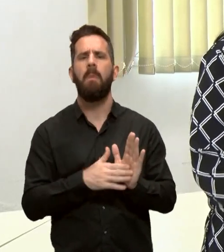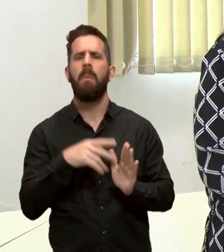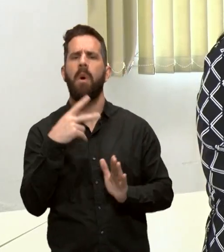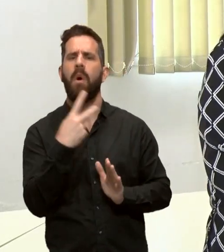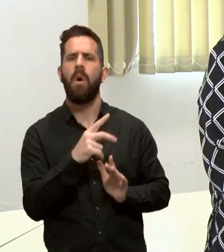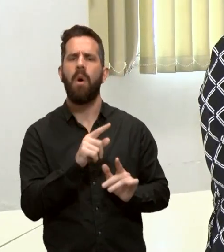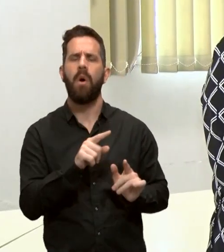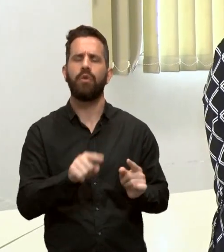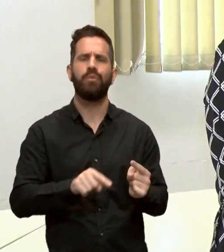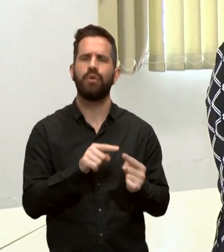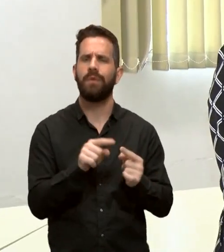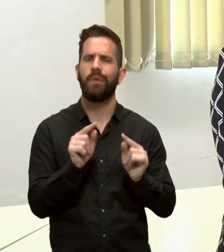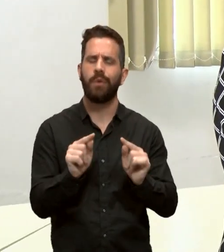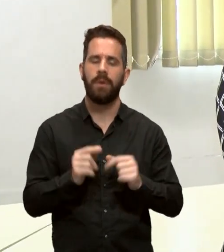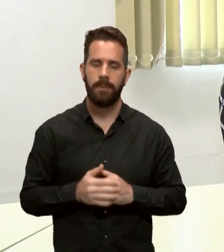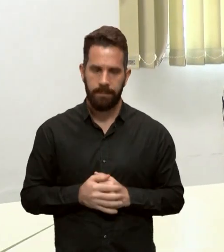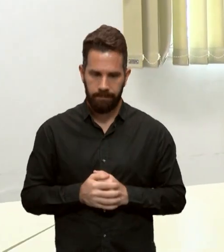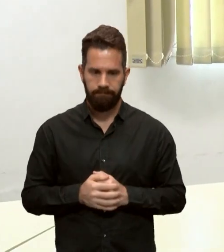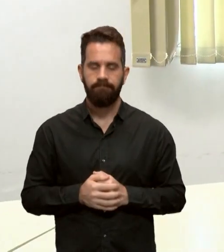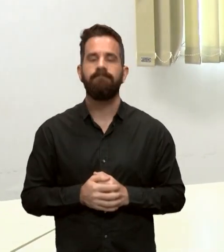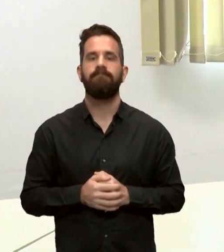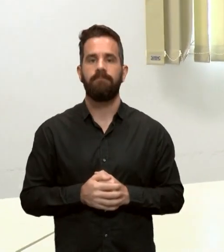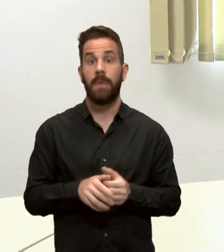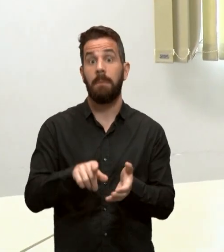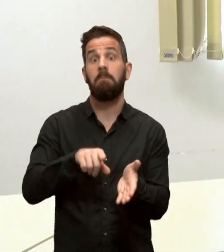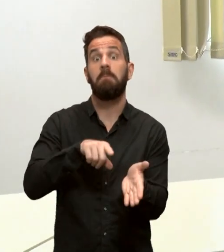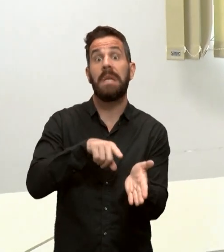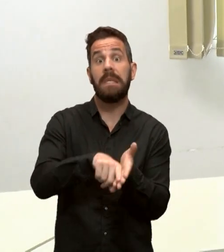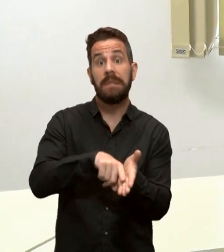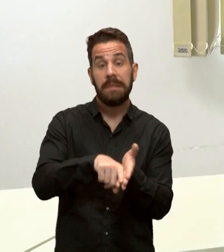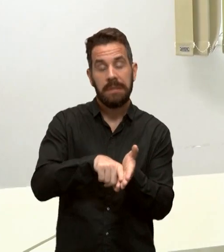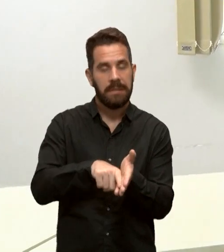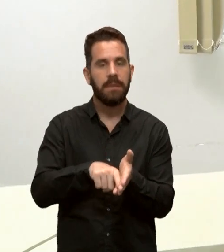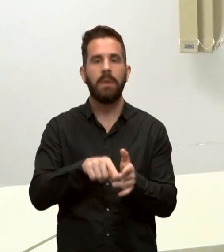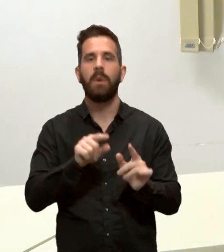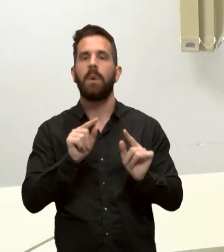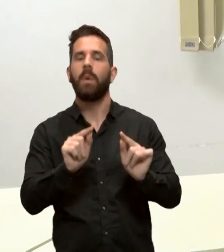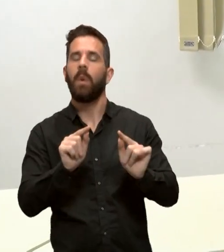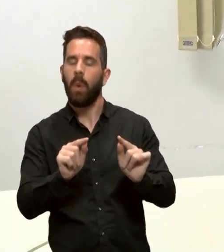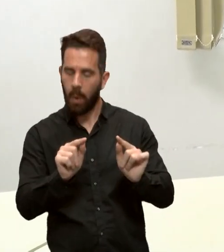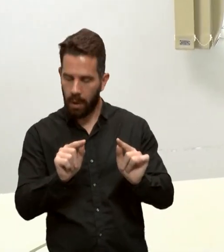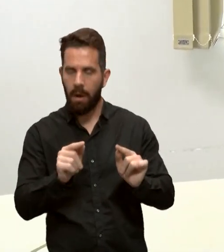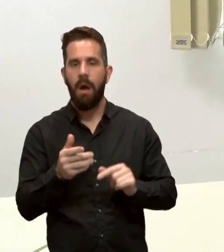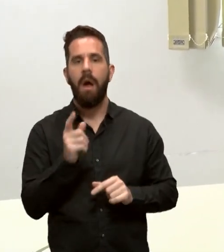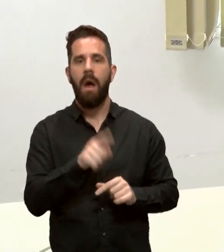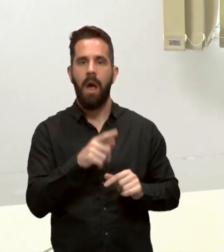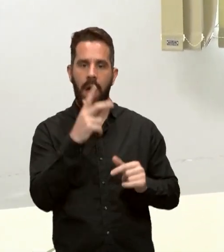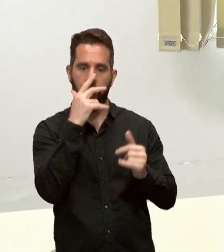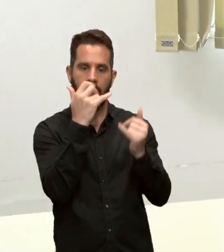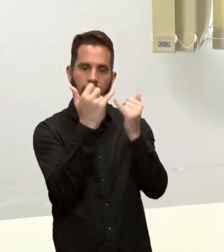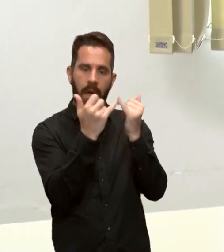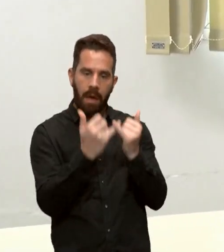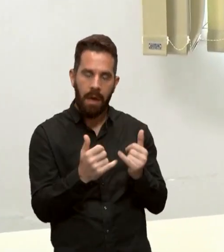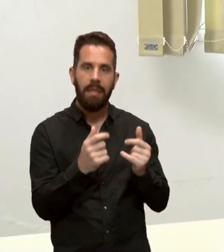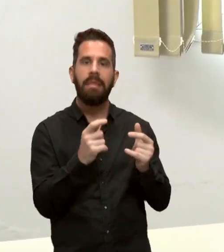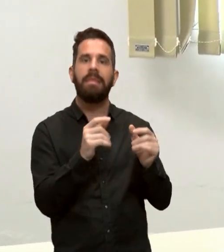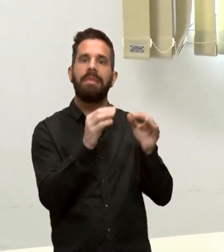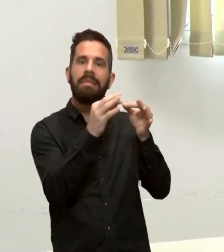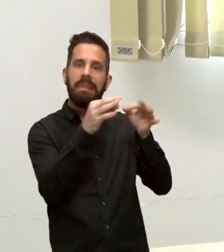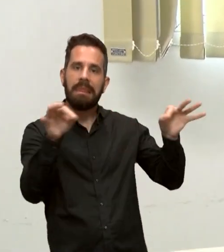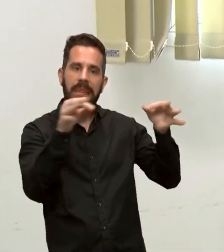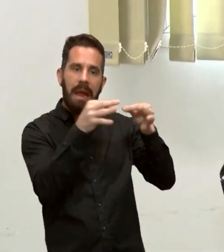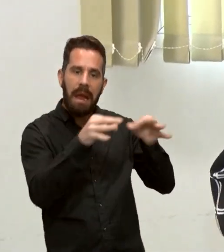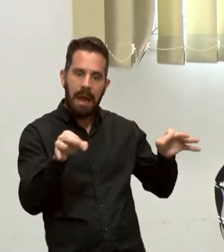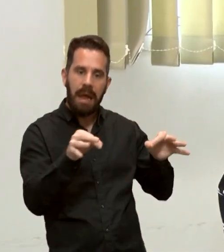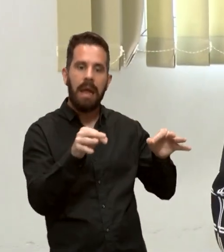trabalho? A proposta do trabalho é junção por similaridade. Então, a similaridade textual é identificar o quanto dois